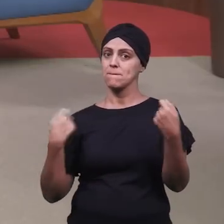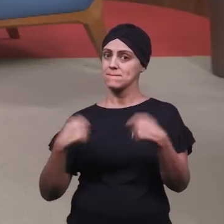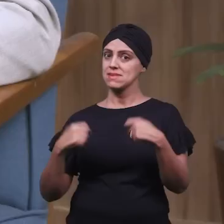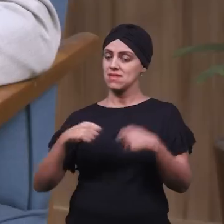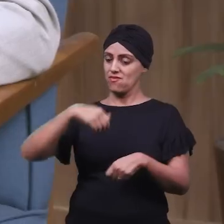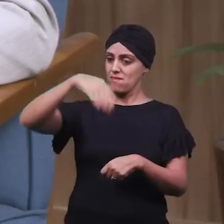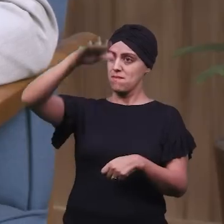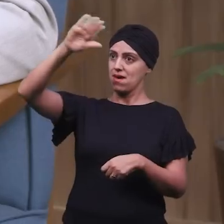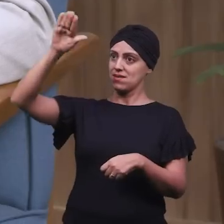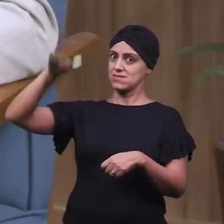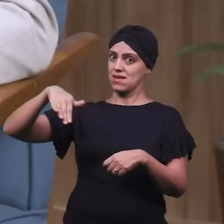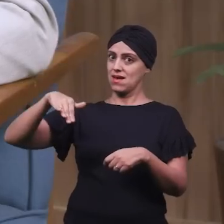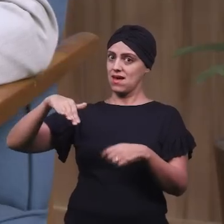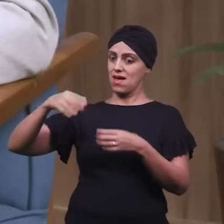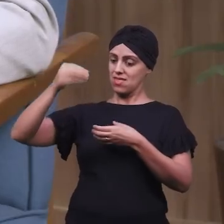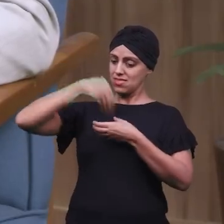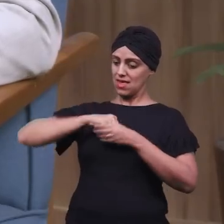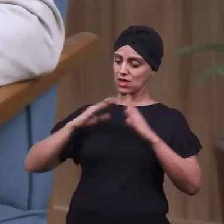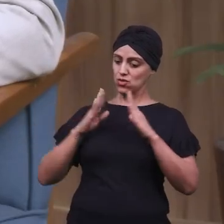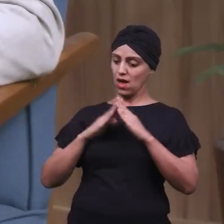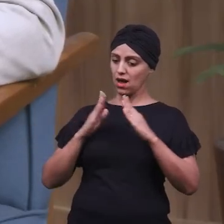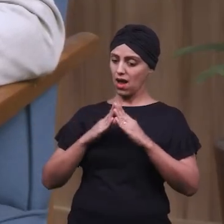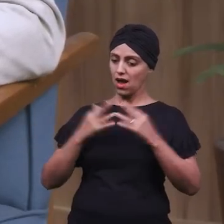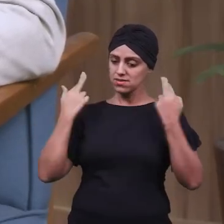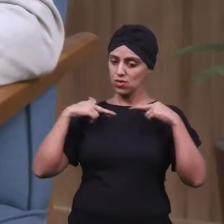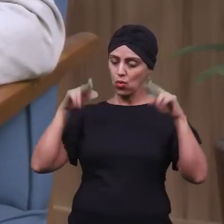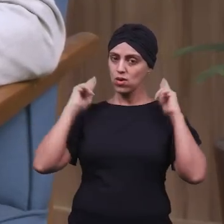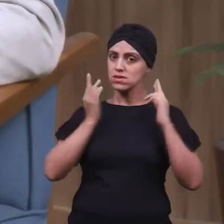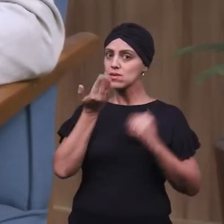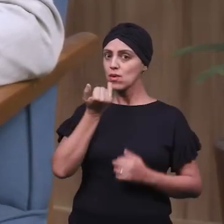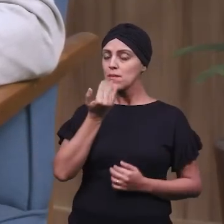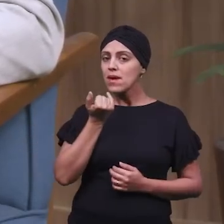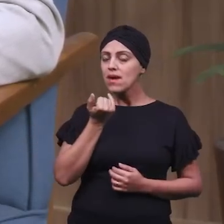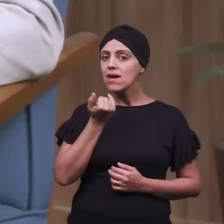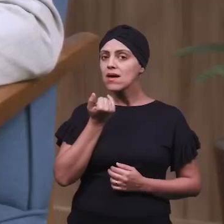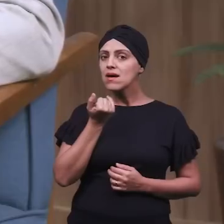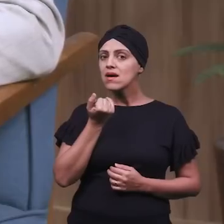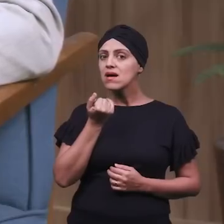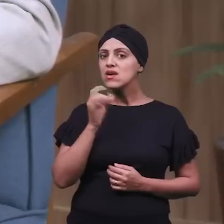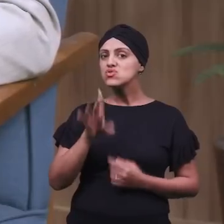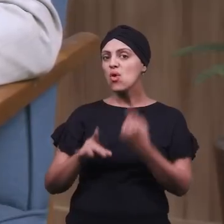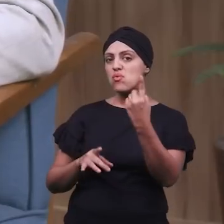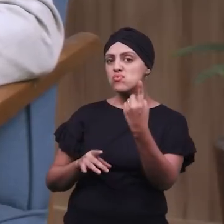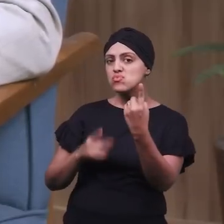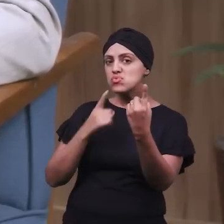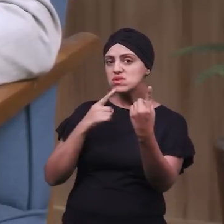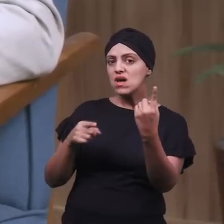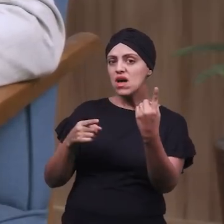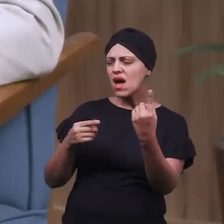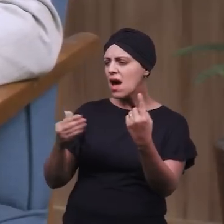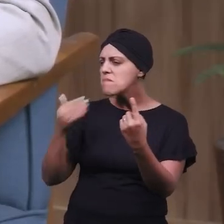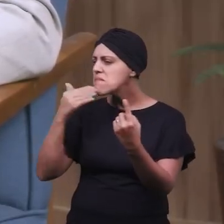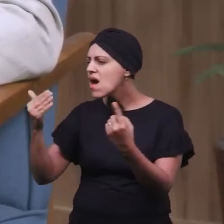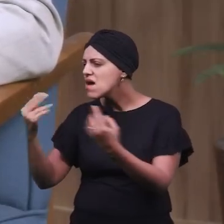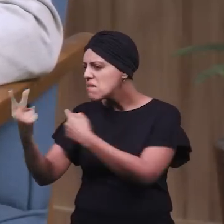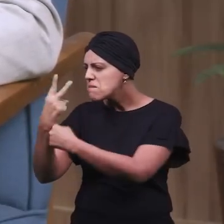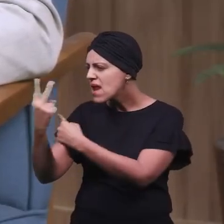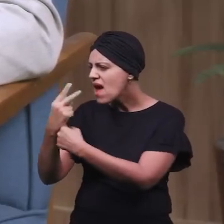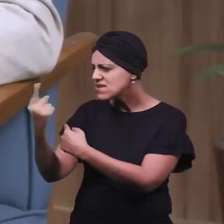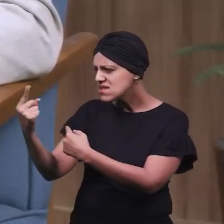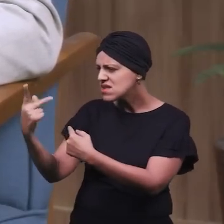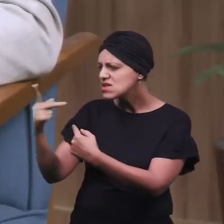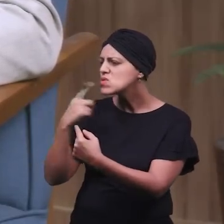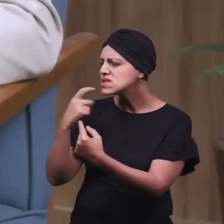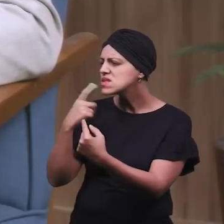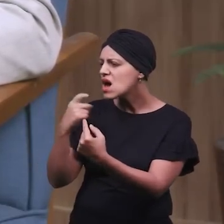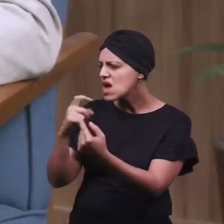a eficácia na casa onde o cordeiro fosse o alimento. Não adiantava ter só uma coisa ou outra.